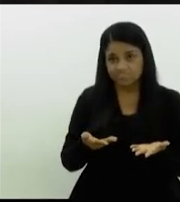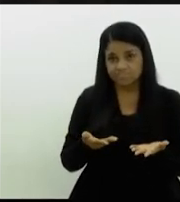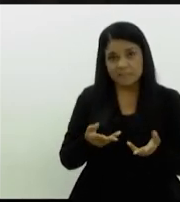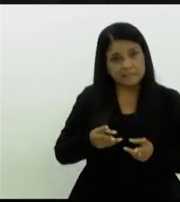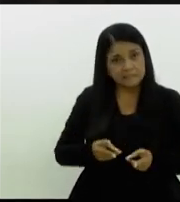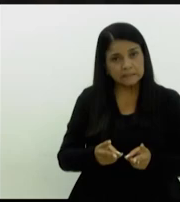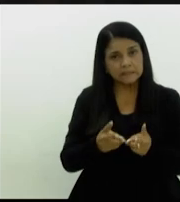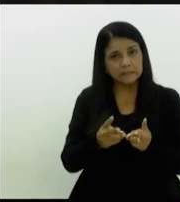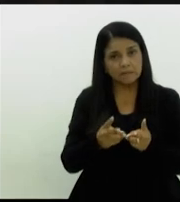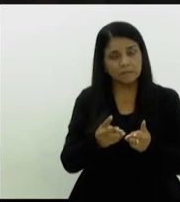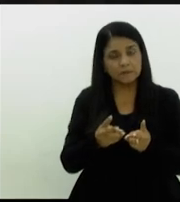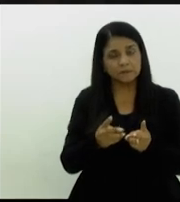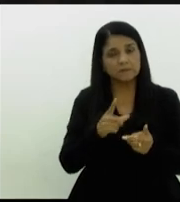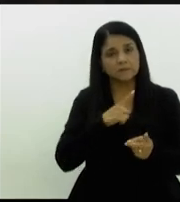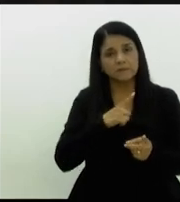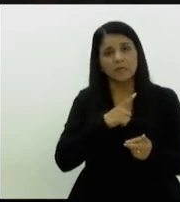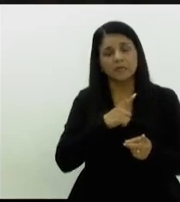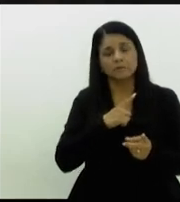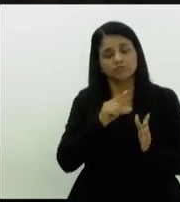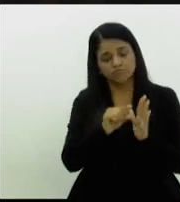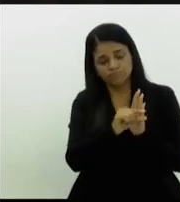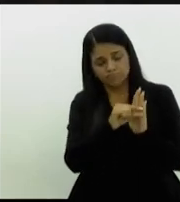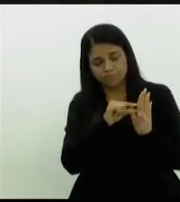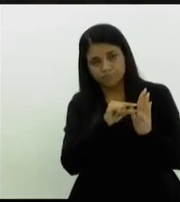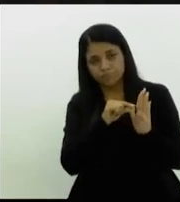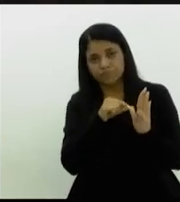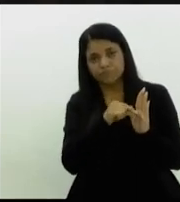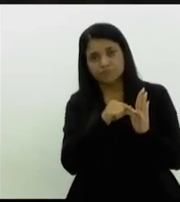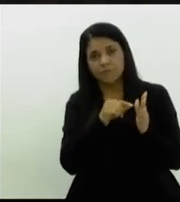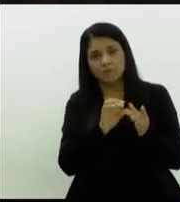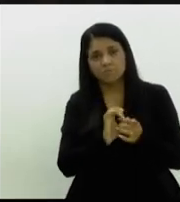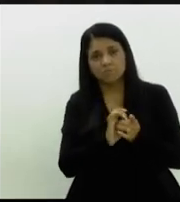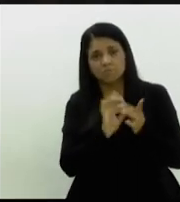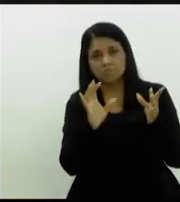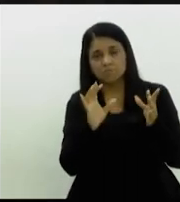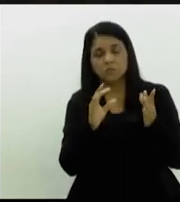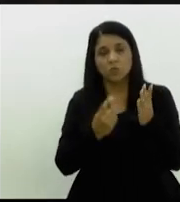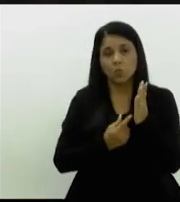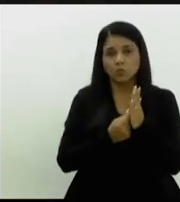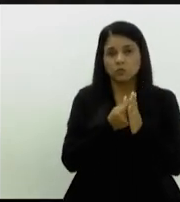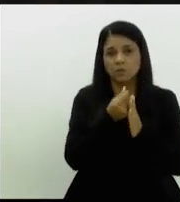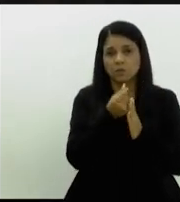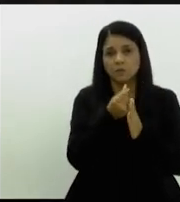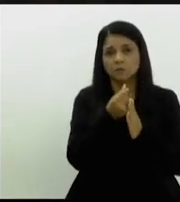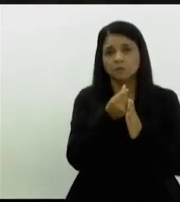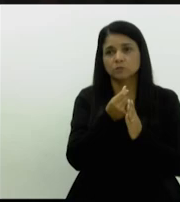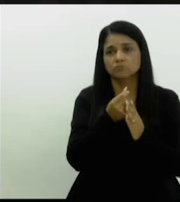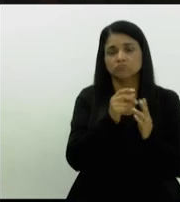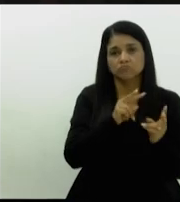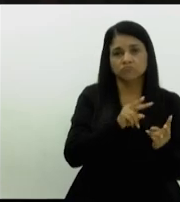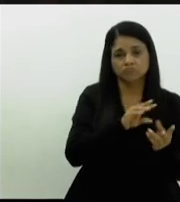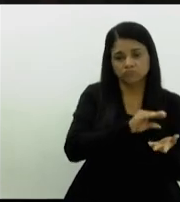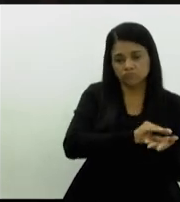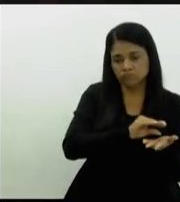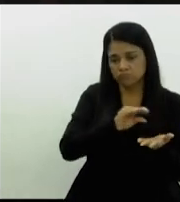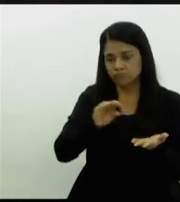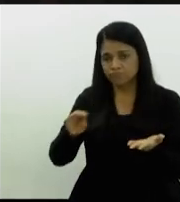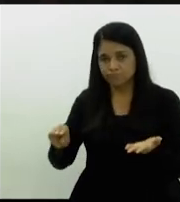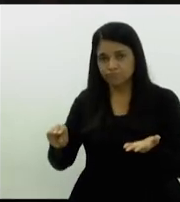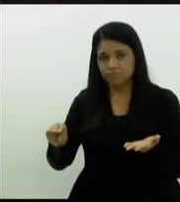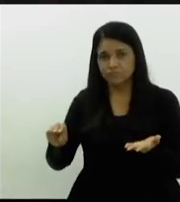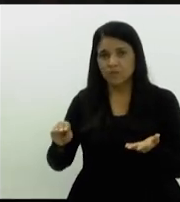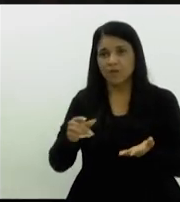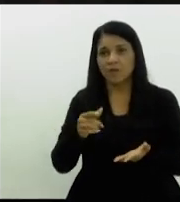sempre tem um dispositivo que permite que o orçamento seja remanejado na ordem